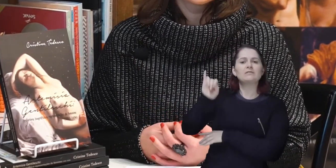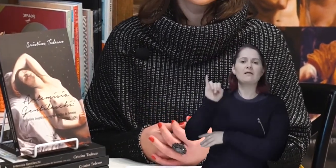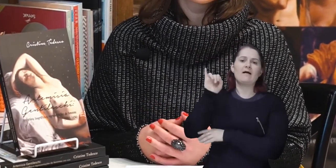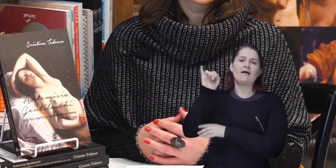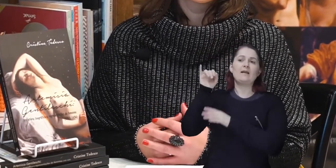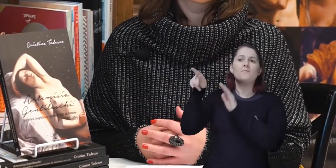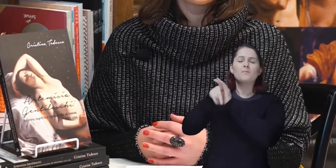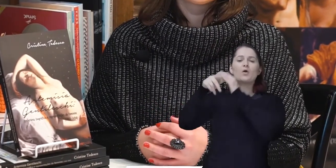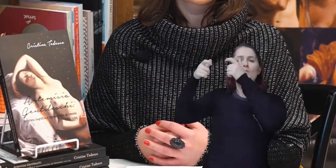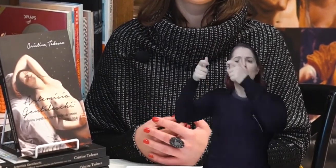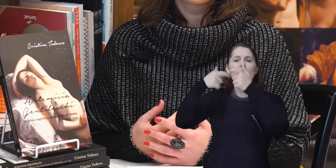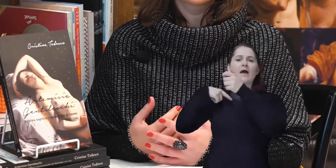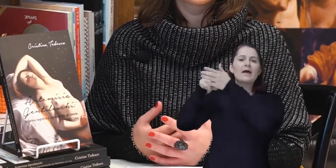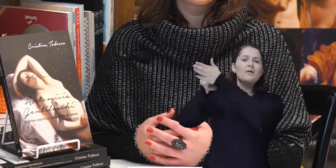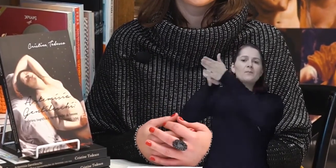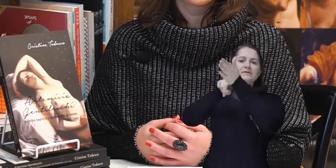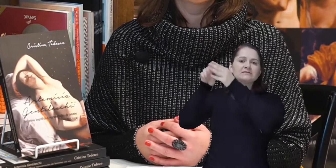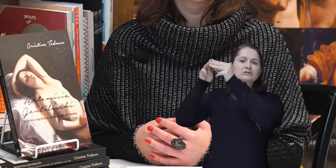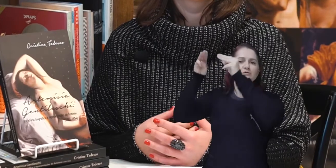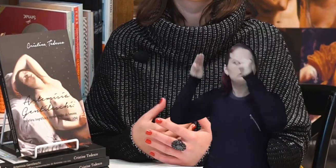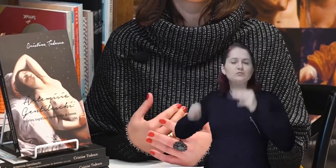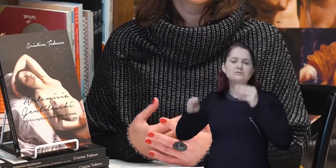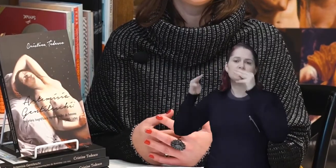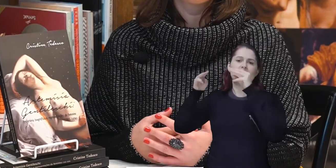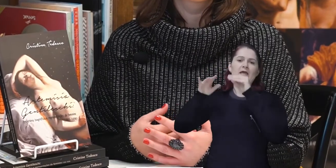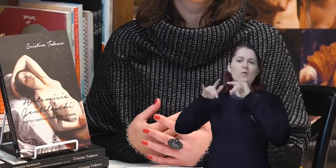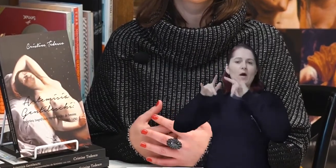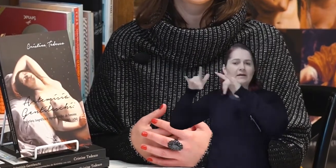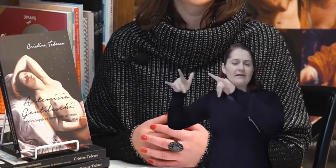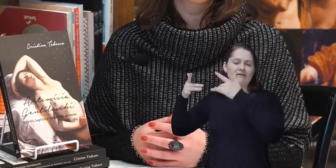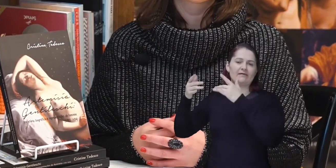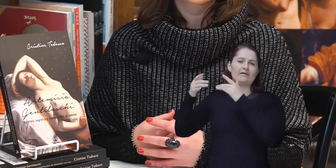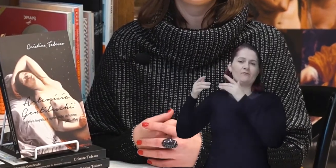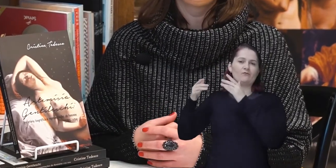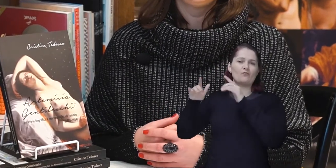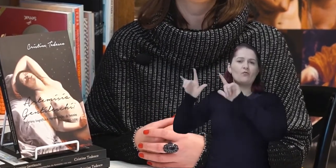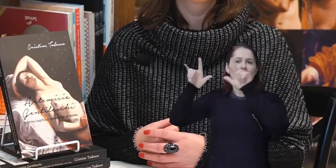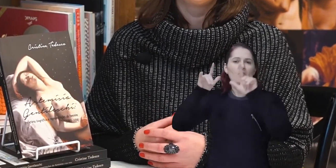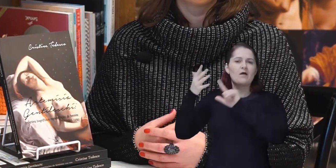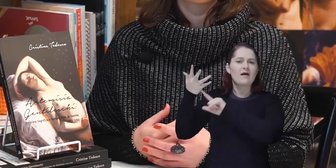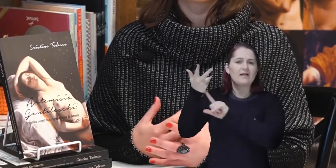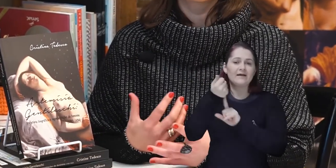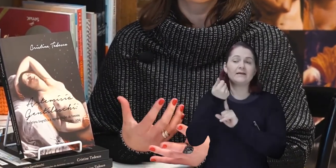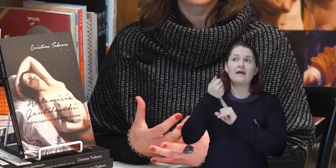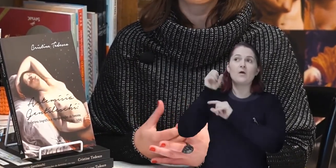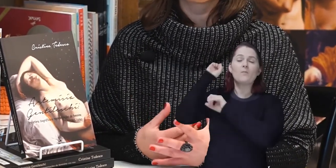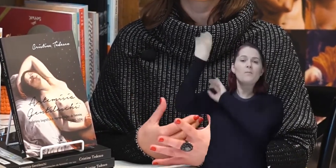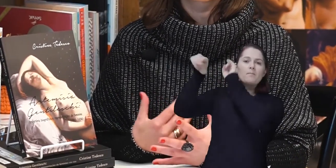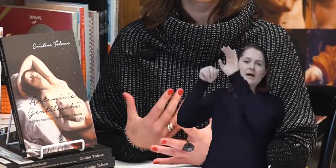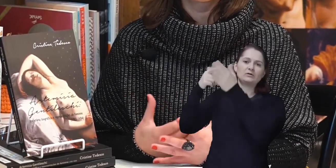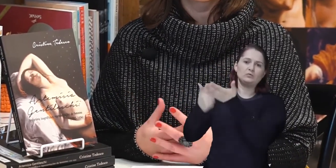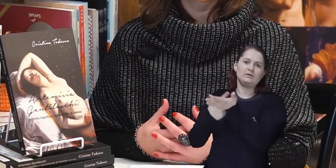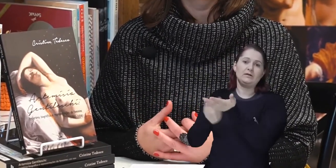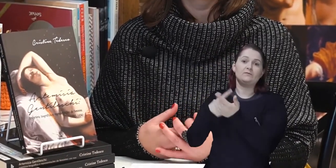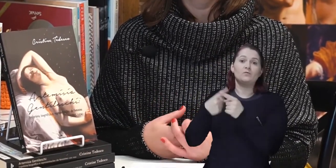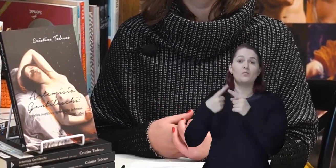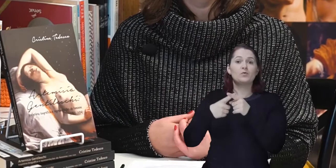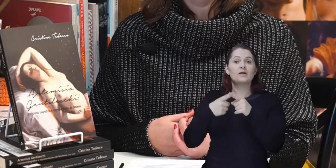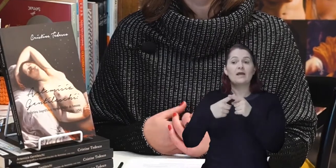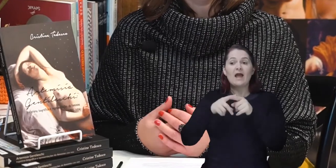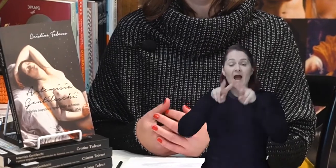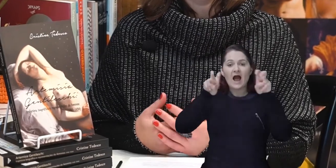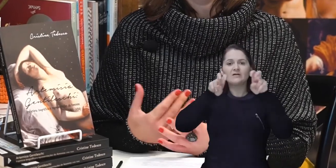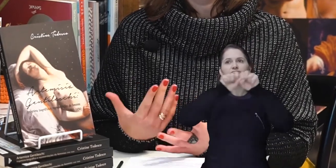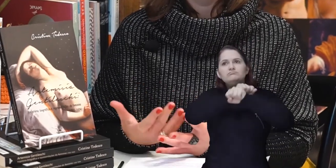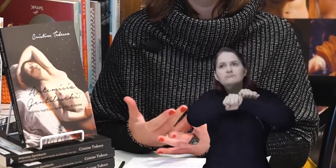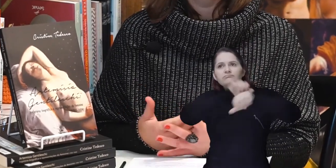para as instituições italianas onde eu pesquisei, nos arquivos, nos museus, nas galerias. Então, isso também colabora para democratizar